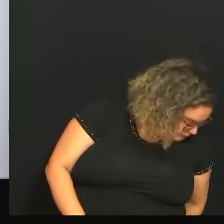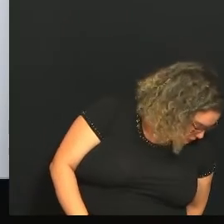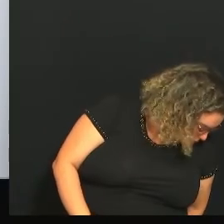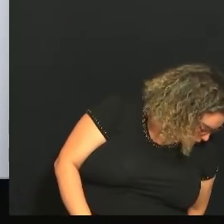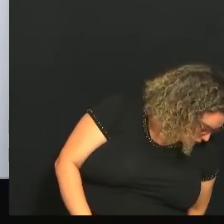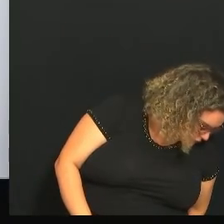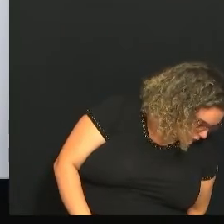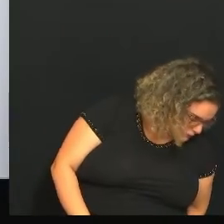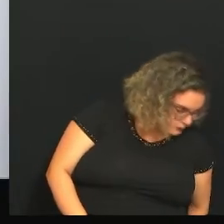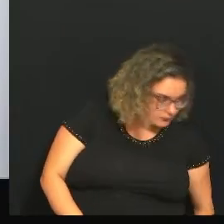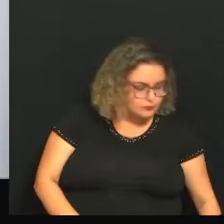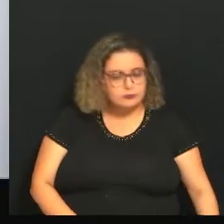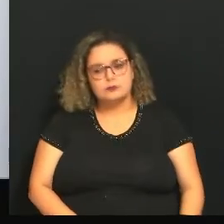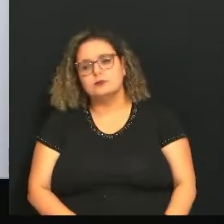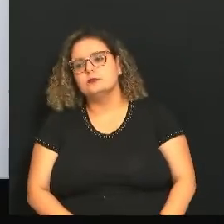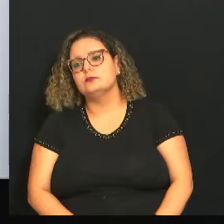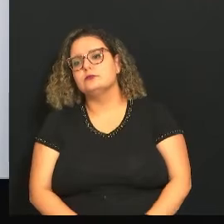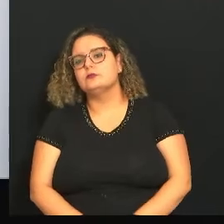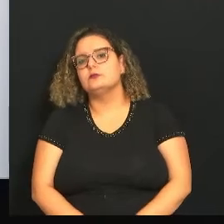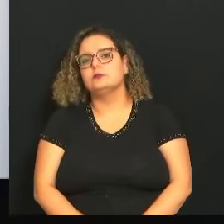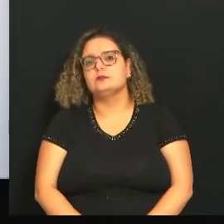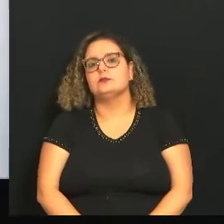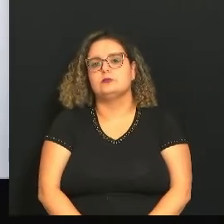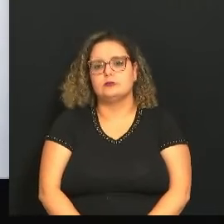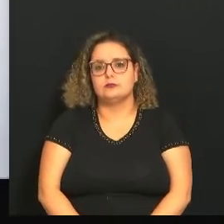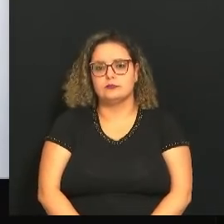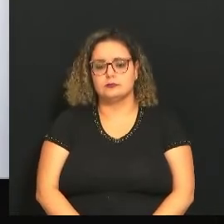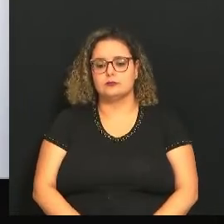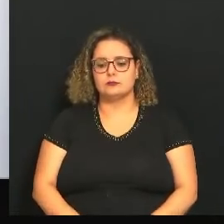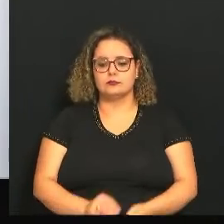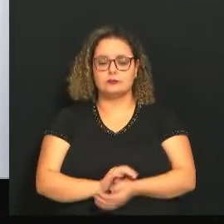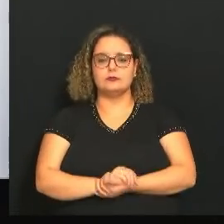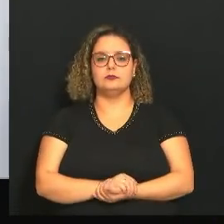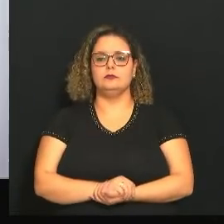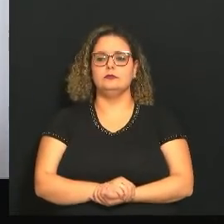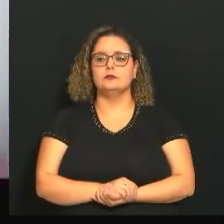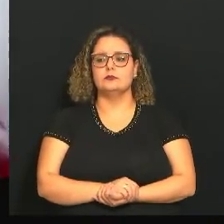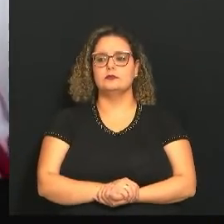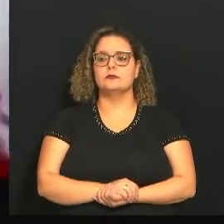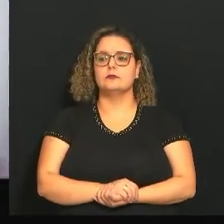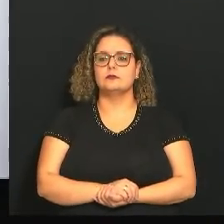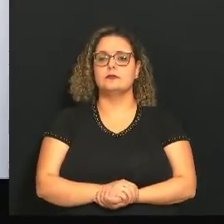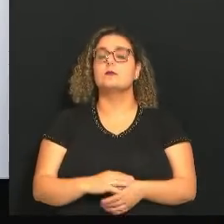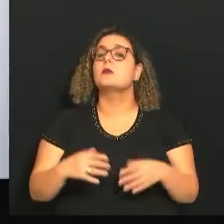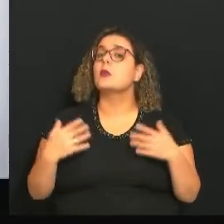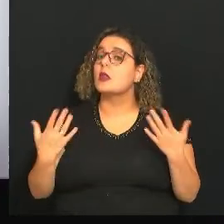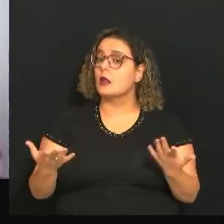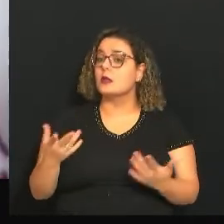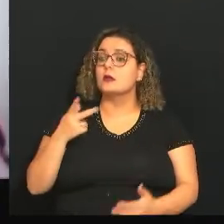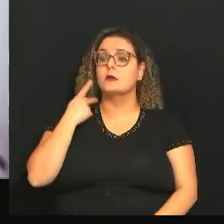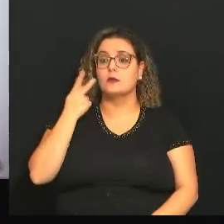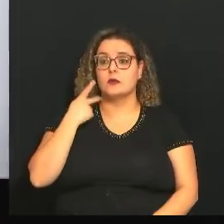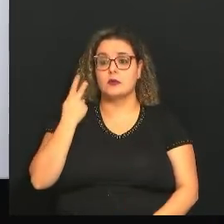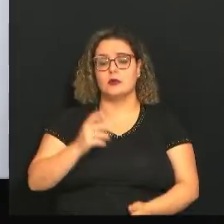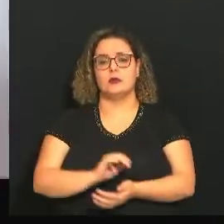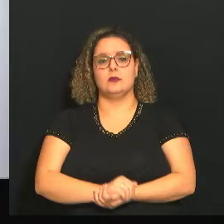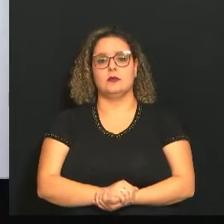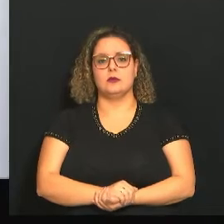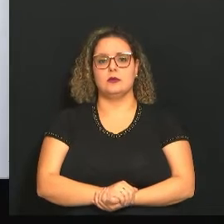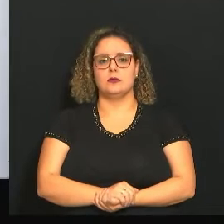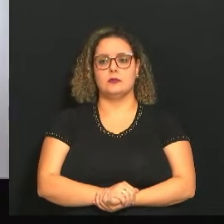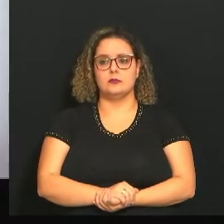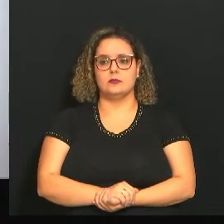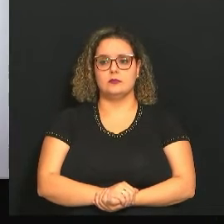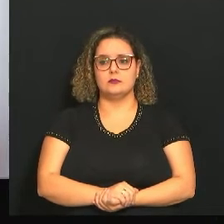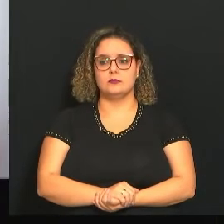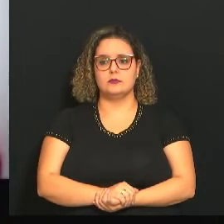Tudo bem, Pio? Pode ser? Então tá. Então, vereadora, eu vou, assim,